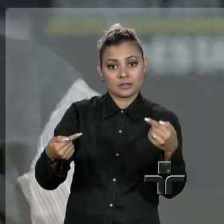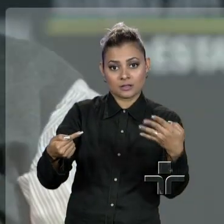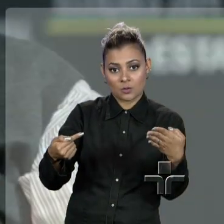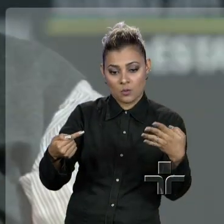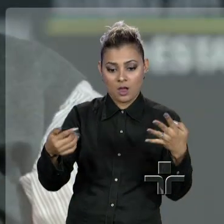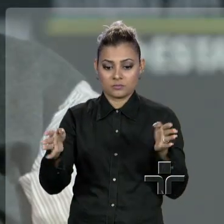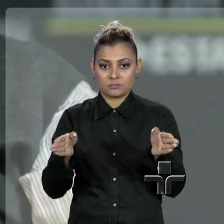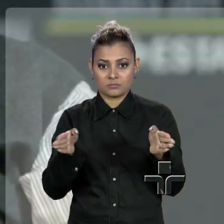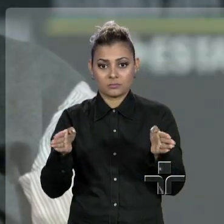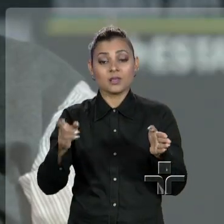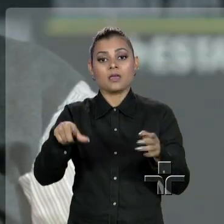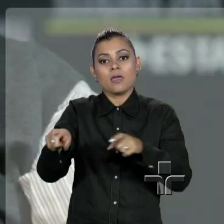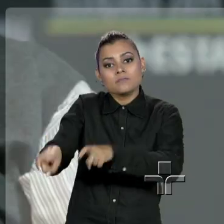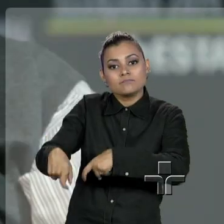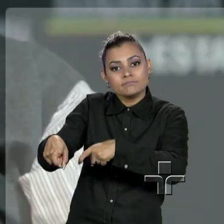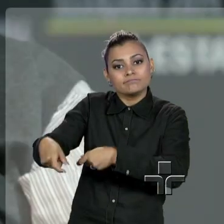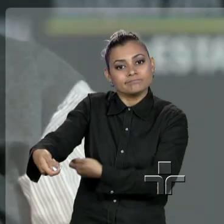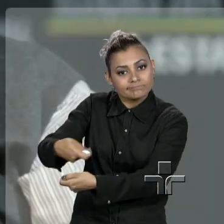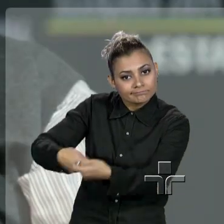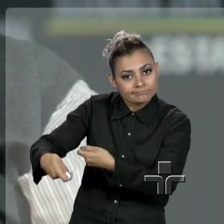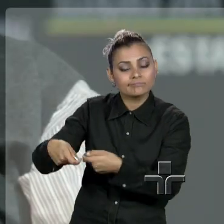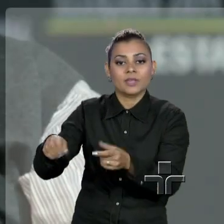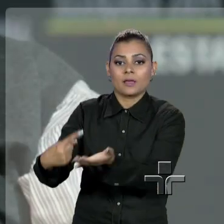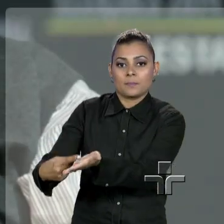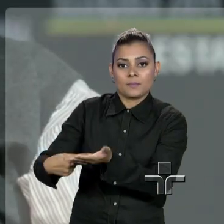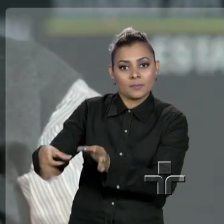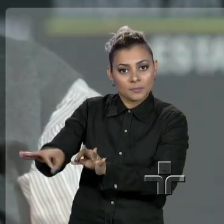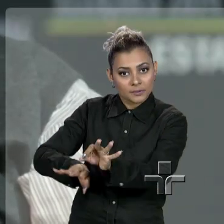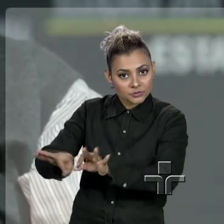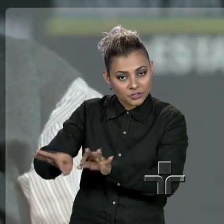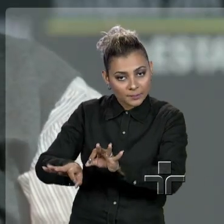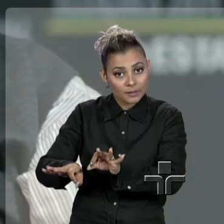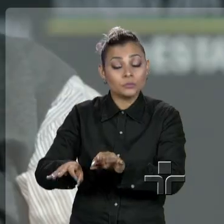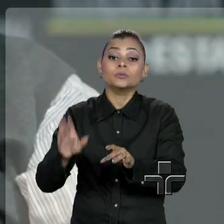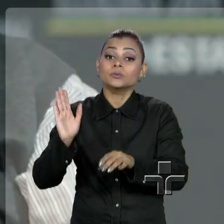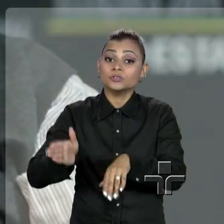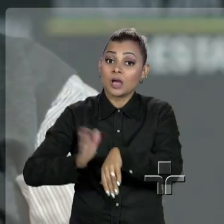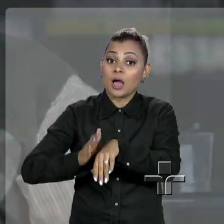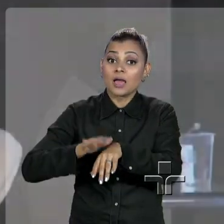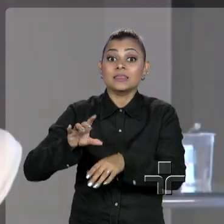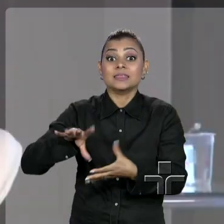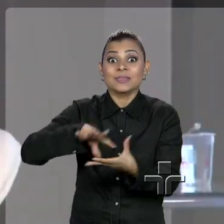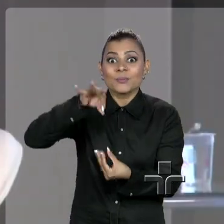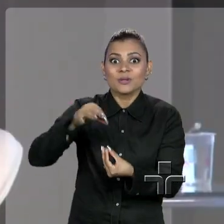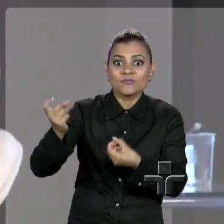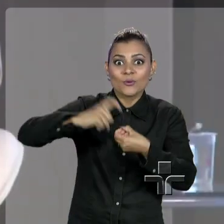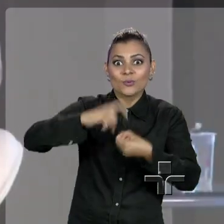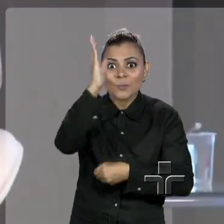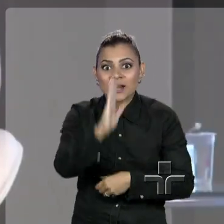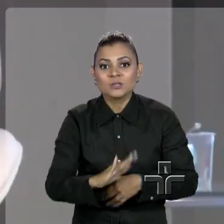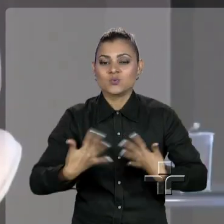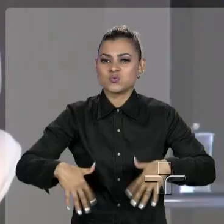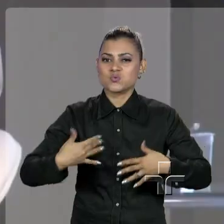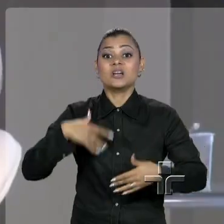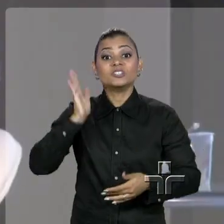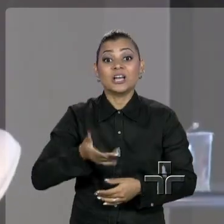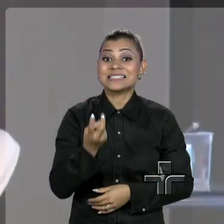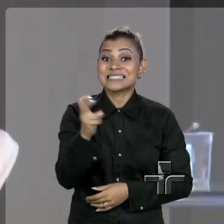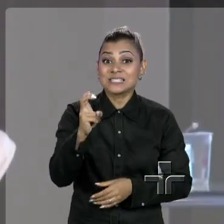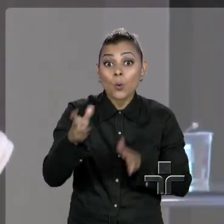Fazenda, da Agricultura e do Planejamento. Com a restauração da democracia no país, foi eleito deputado federal por 5